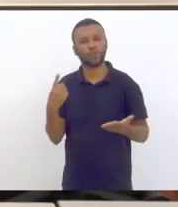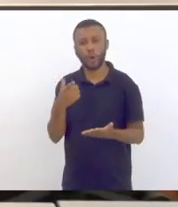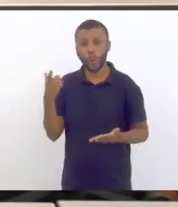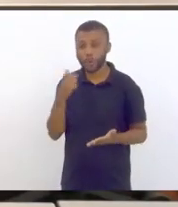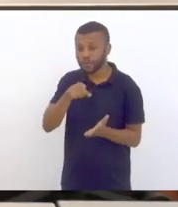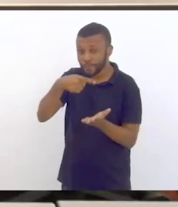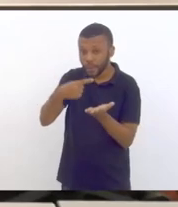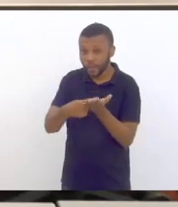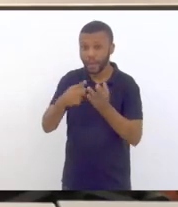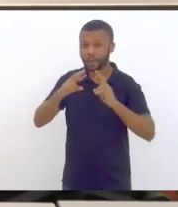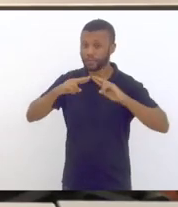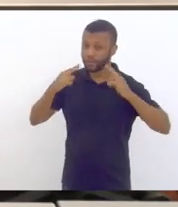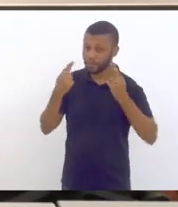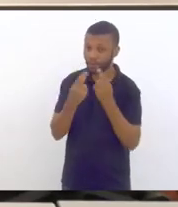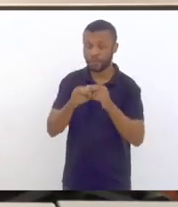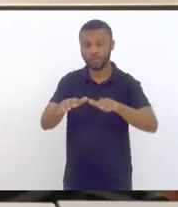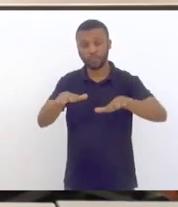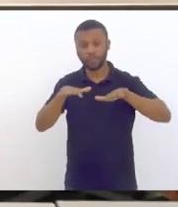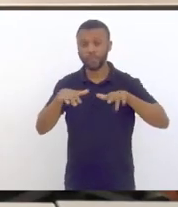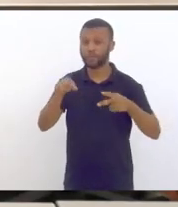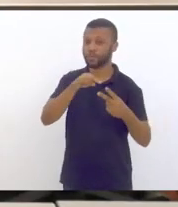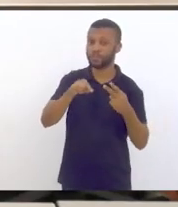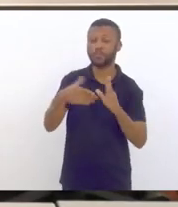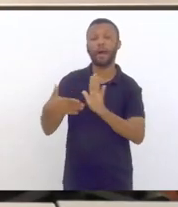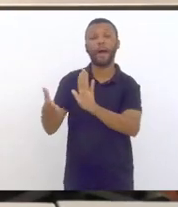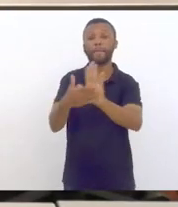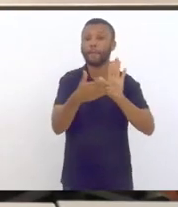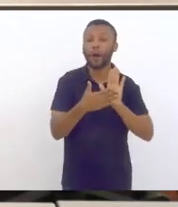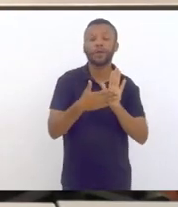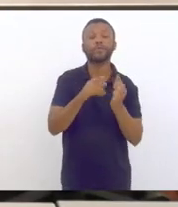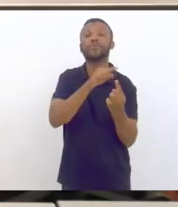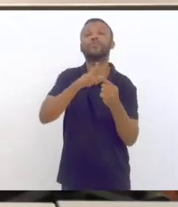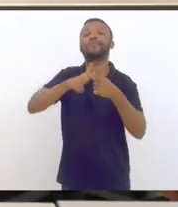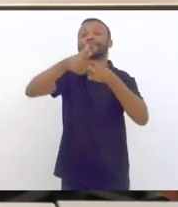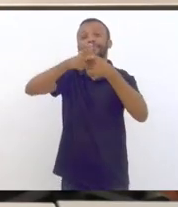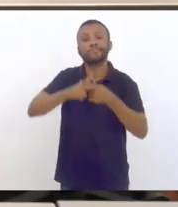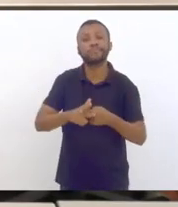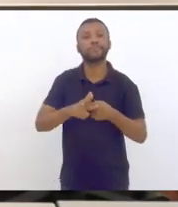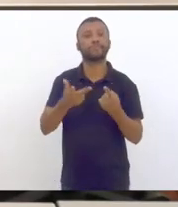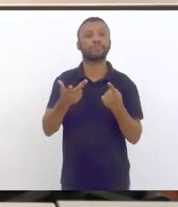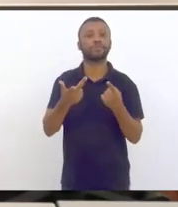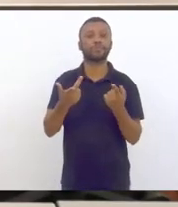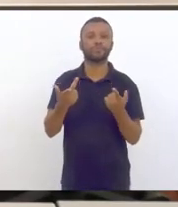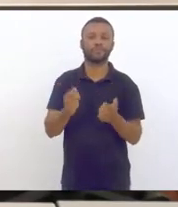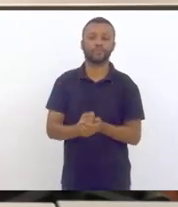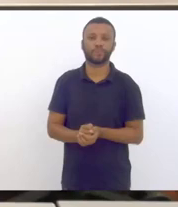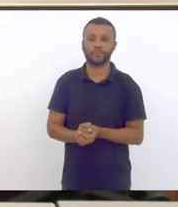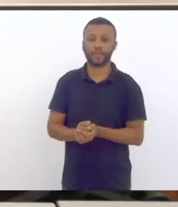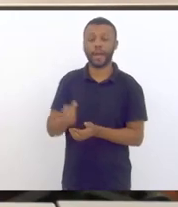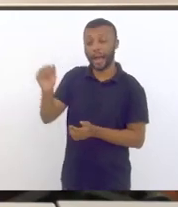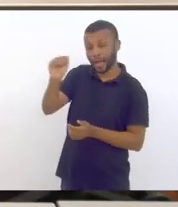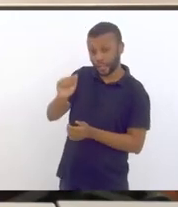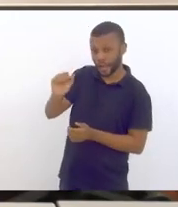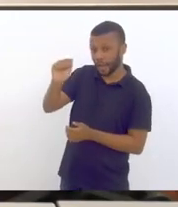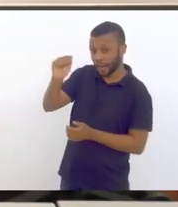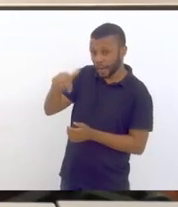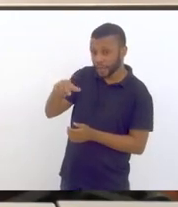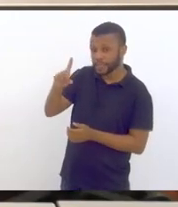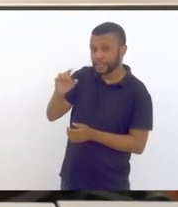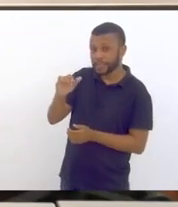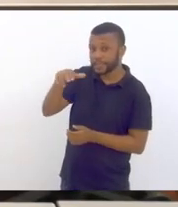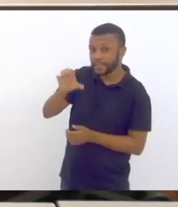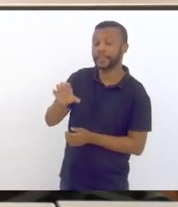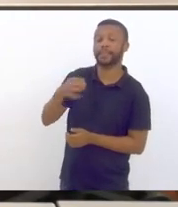audiências públicas e chegamos a uma proposta de regulamentar a um time estava presente na audiência